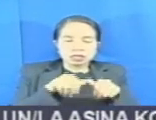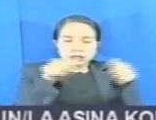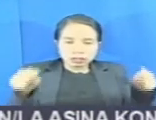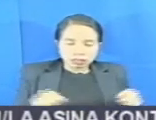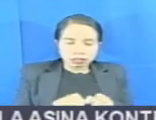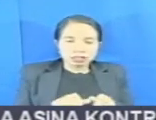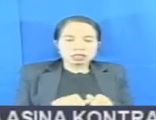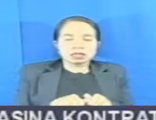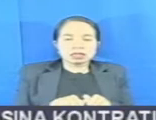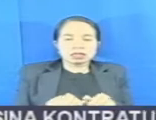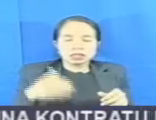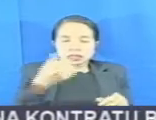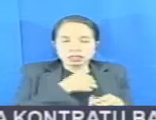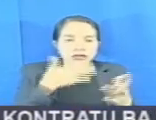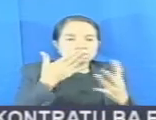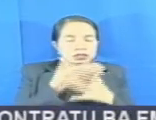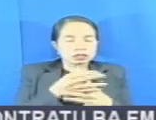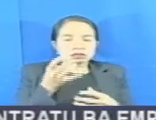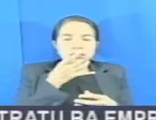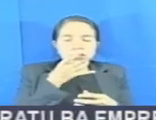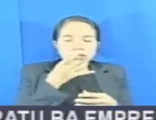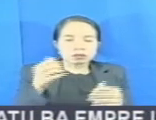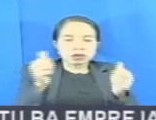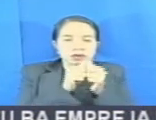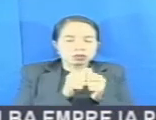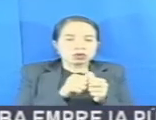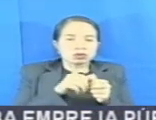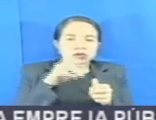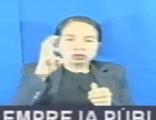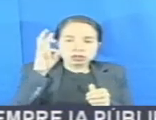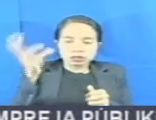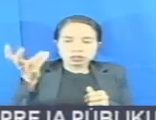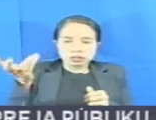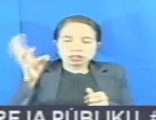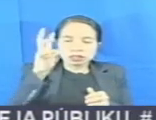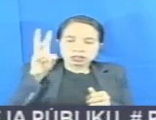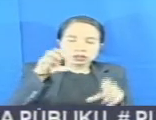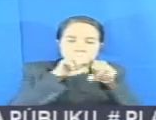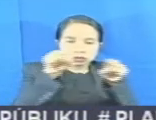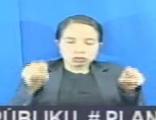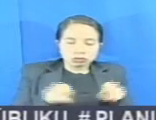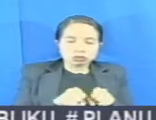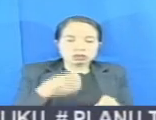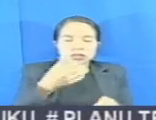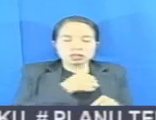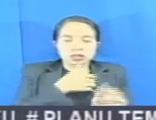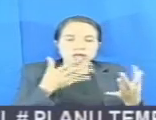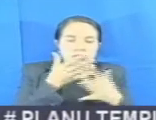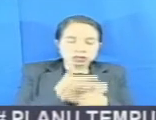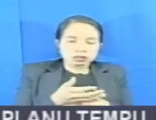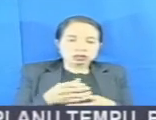ba eletricidade. Ita iha total hamutuk 66 sukus nebe sedau acesso. Então tinang ida né, ita